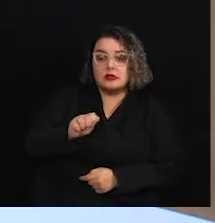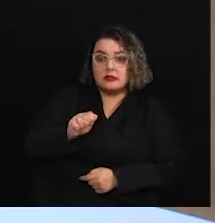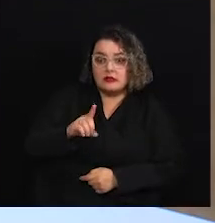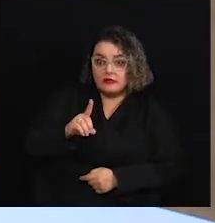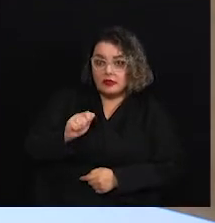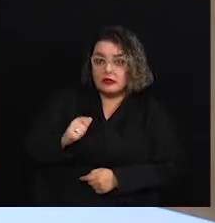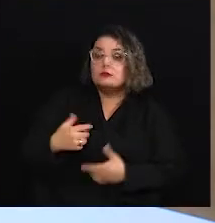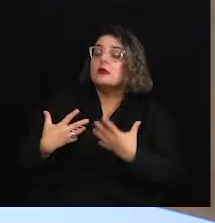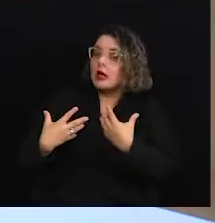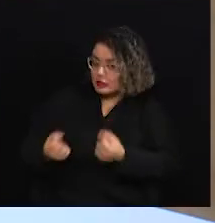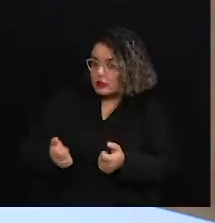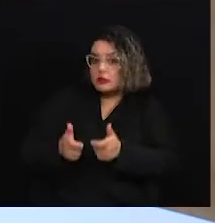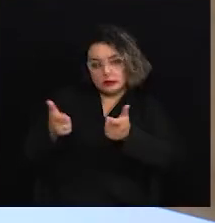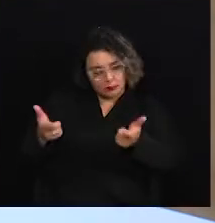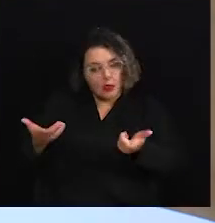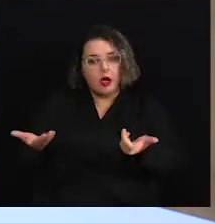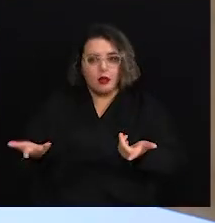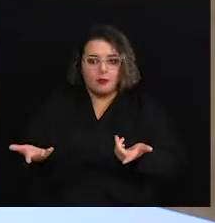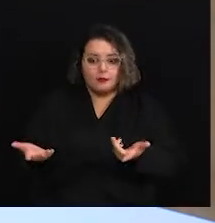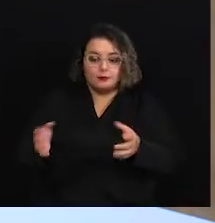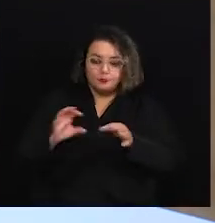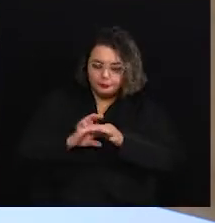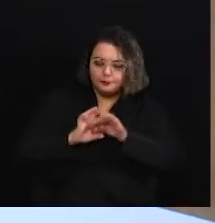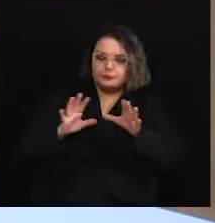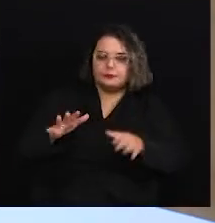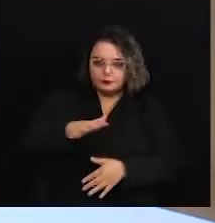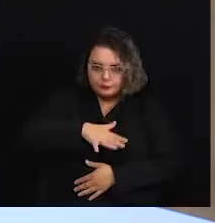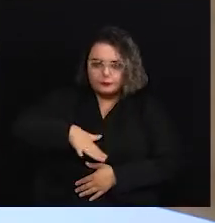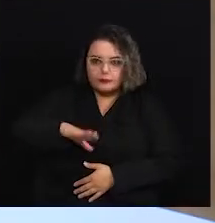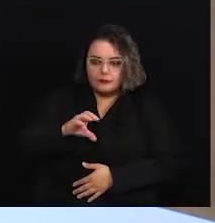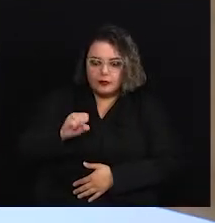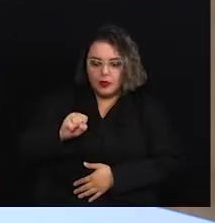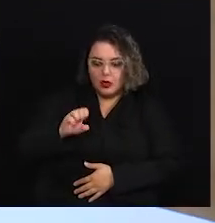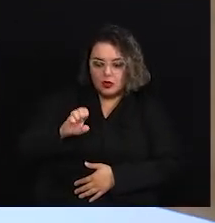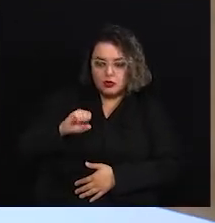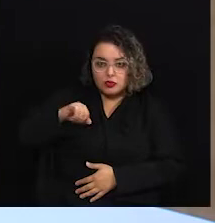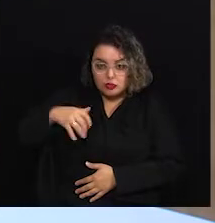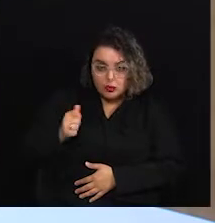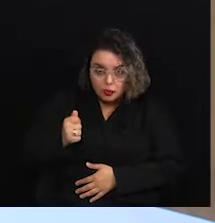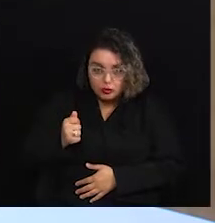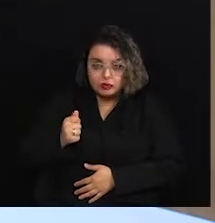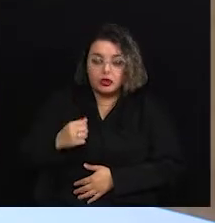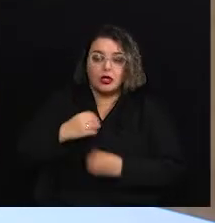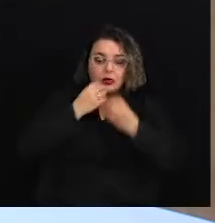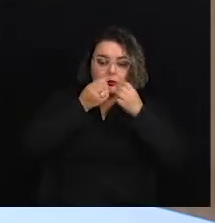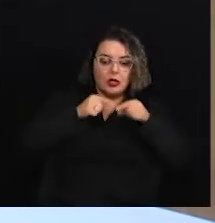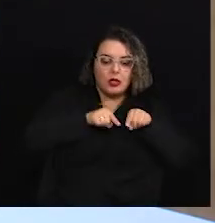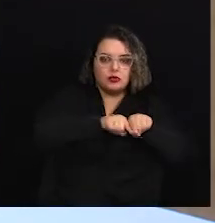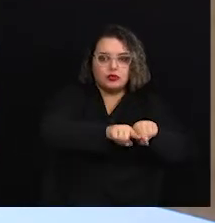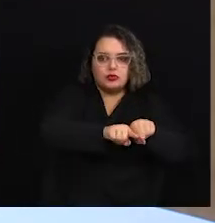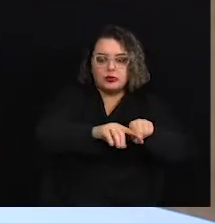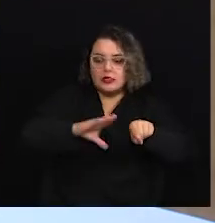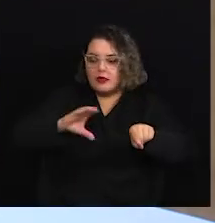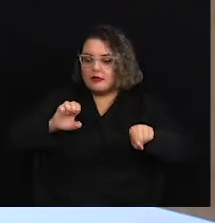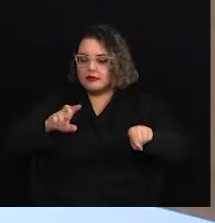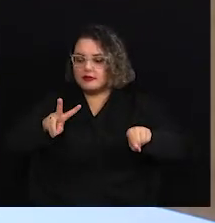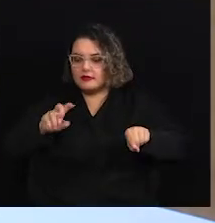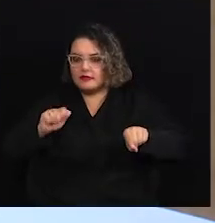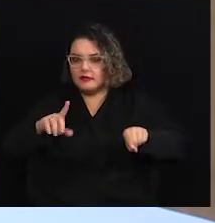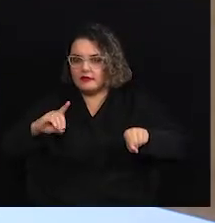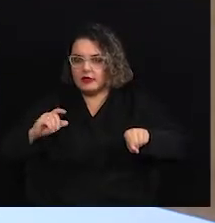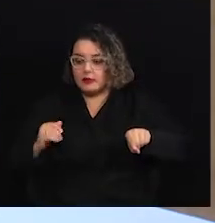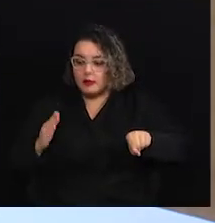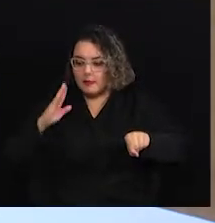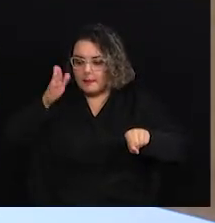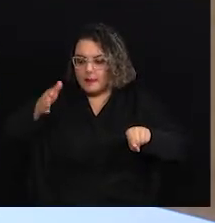grande player do mercado, onde a gente começou a deixar essa parte de soja e milho correndo em paralelo, e a cevada se tornou, para a gente,